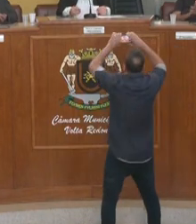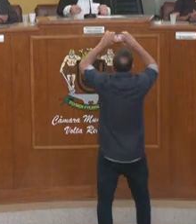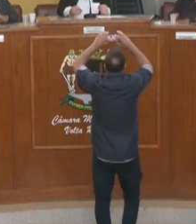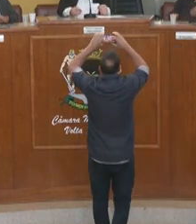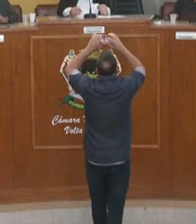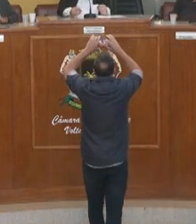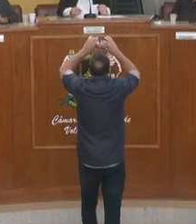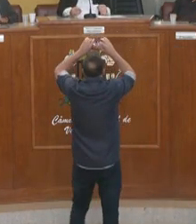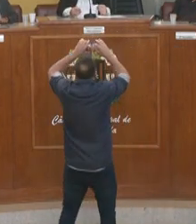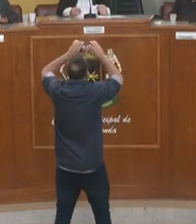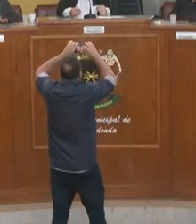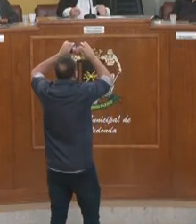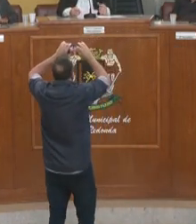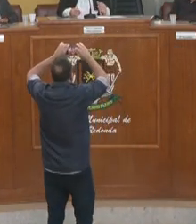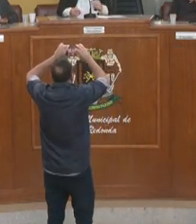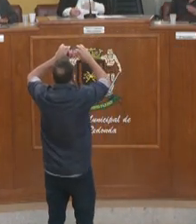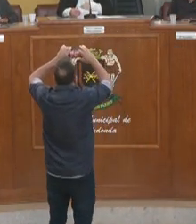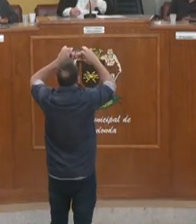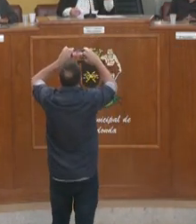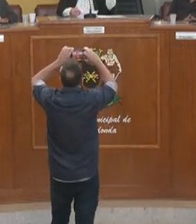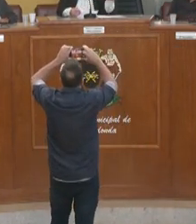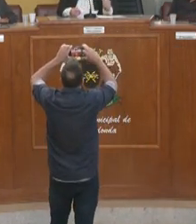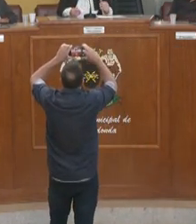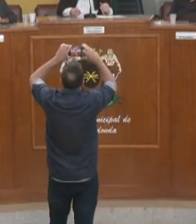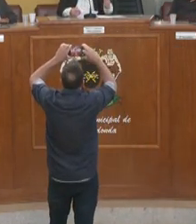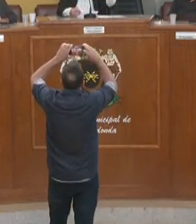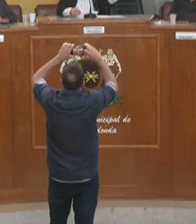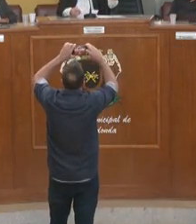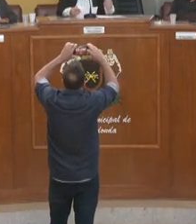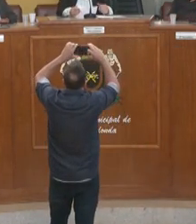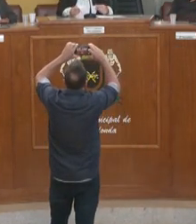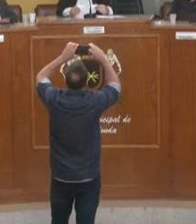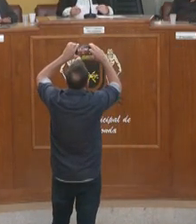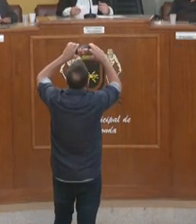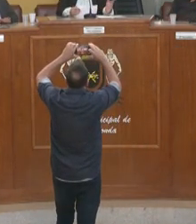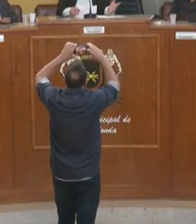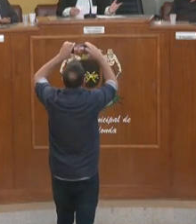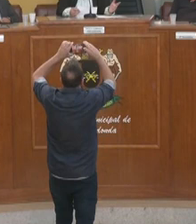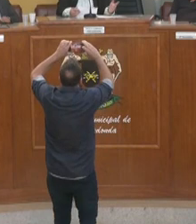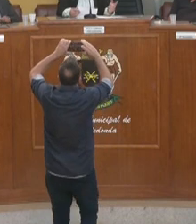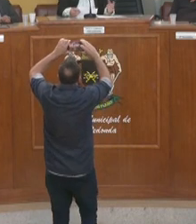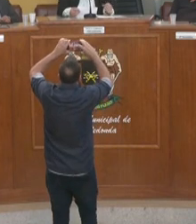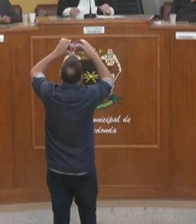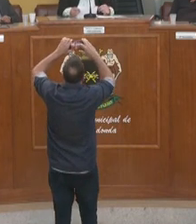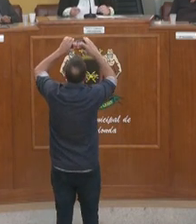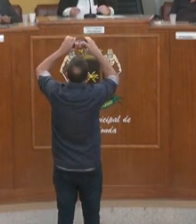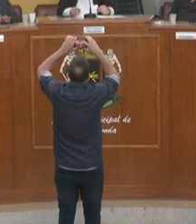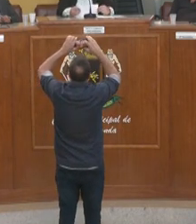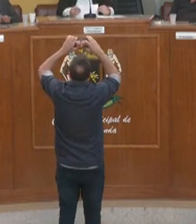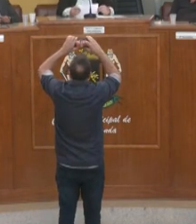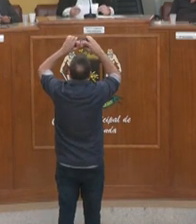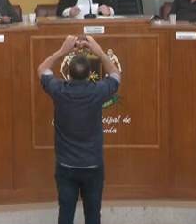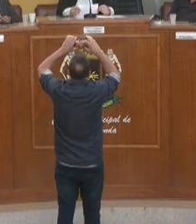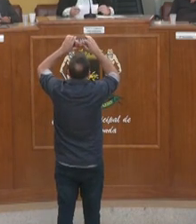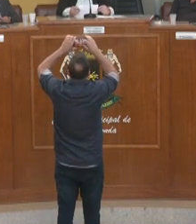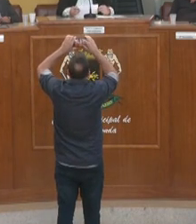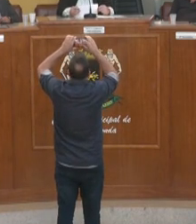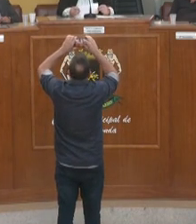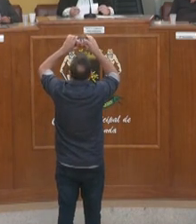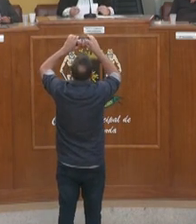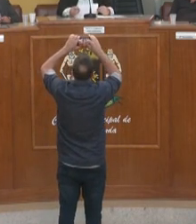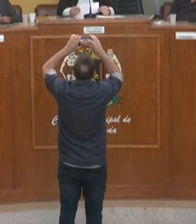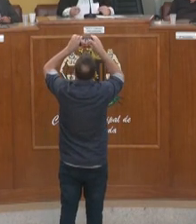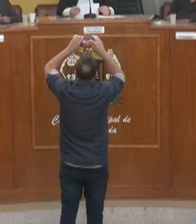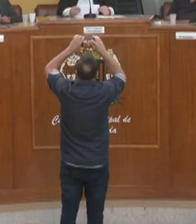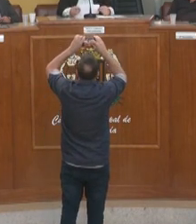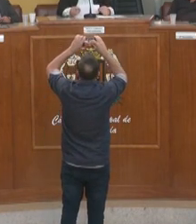Obrigado, Charles, pelas suas palavras. O Charles tem tanta função, dá até uma honra estar você aqui, Charles. Com tanta função que esse homem tem,